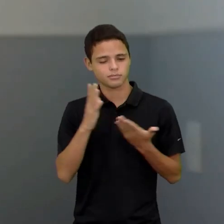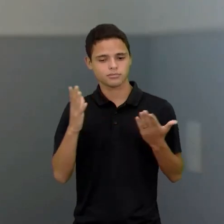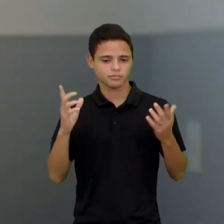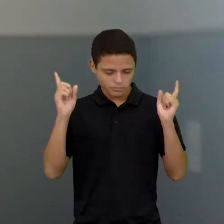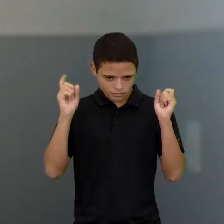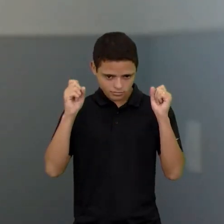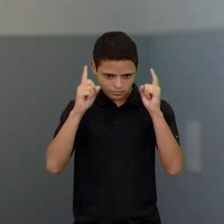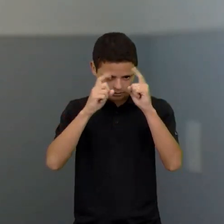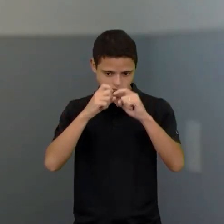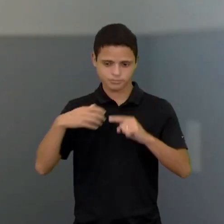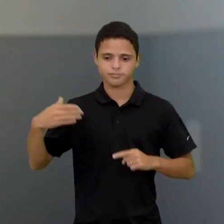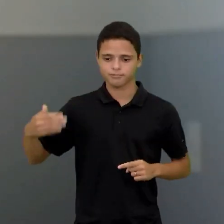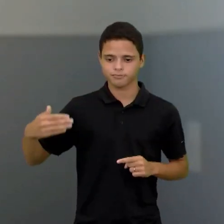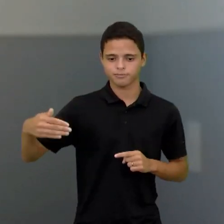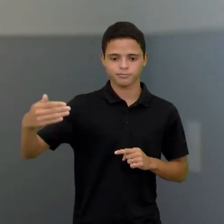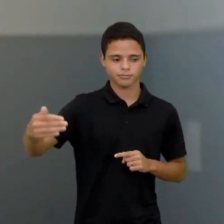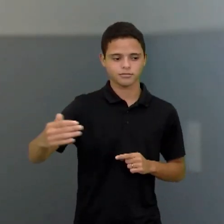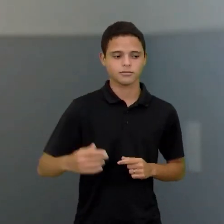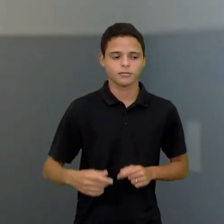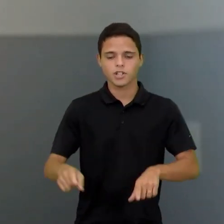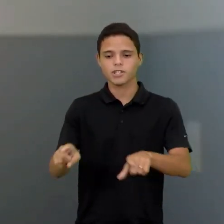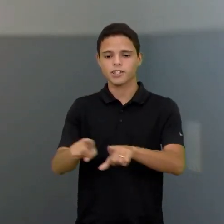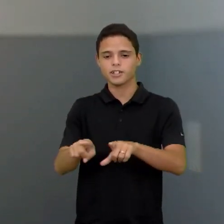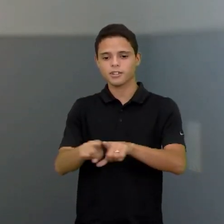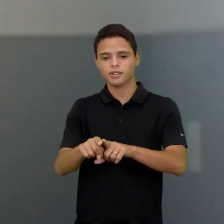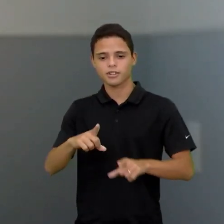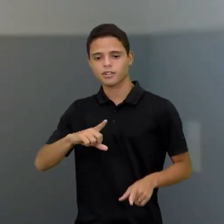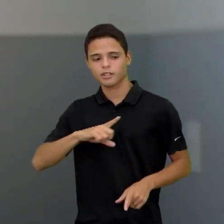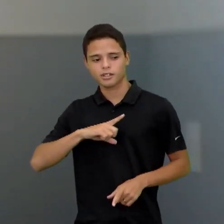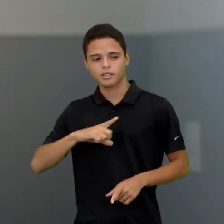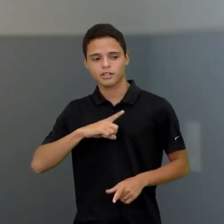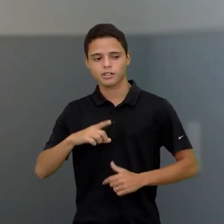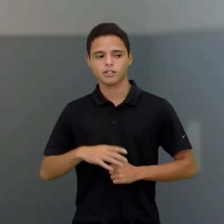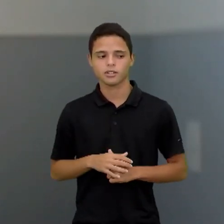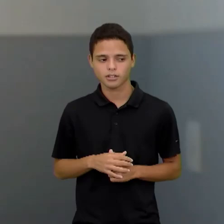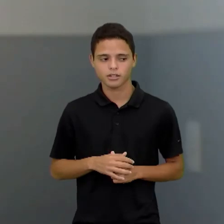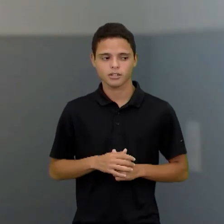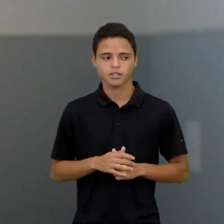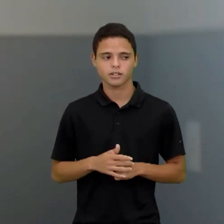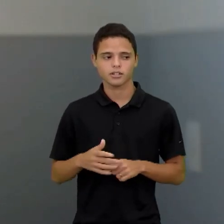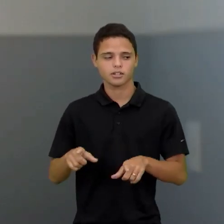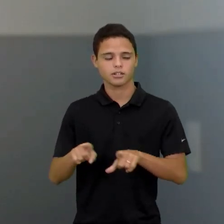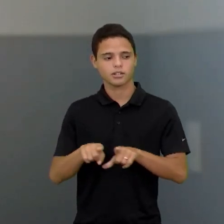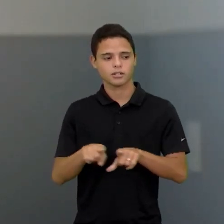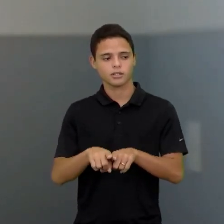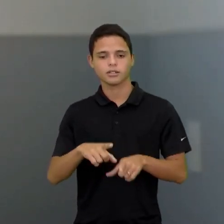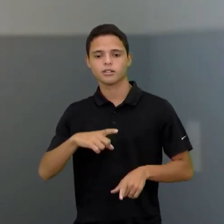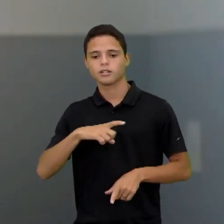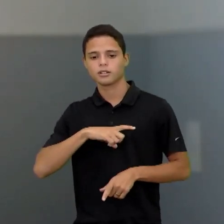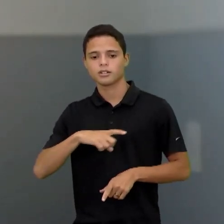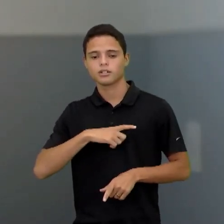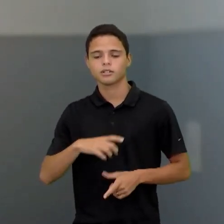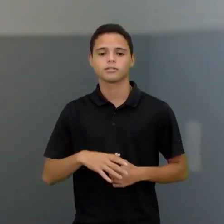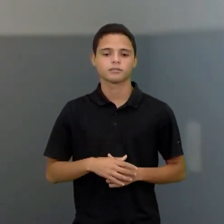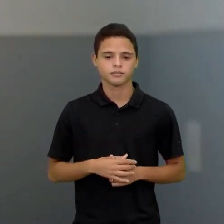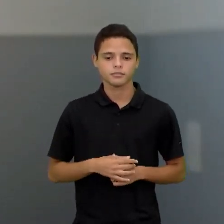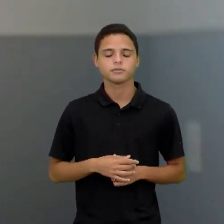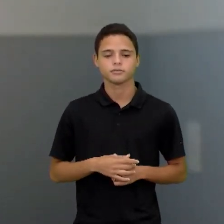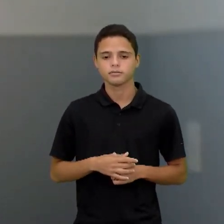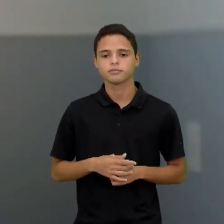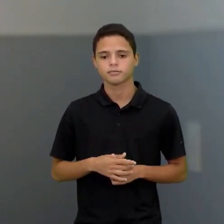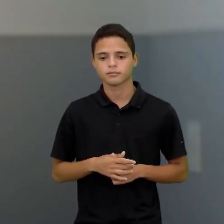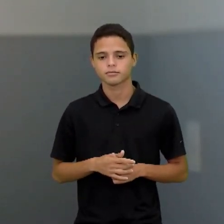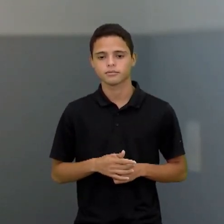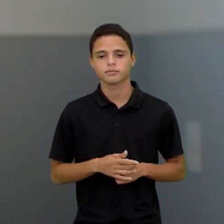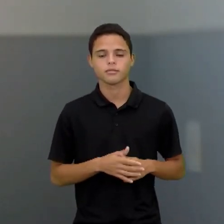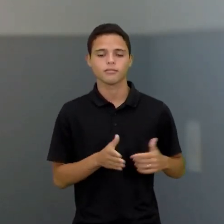dessa jornada. A engenharia ambiental é uma engenharia que tem muita interação com um ambiente que muitas vezes